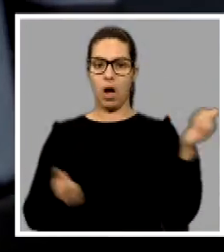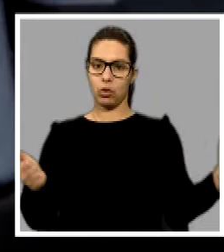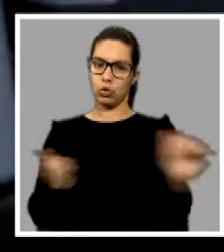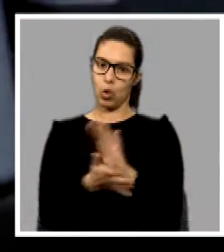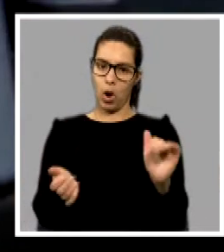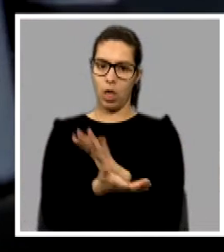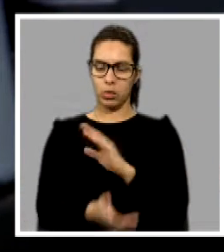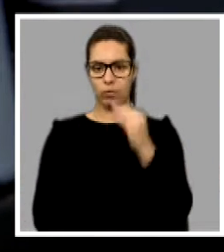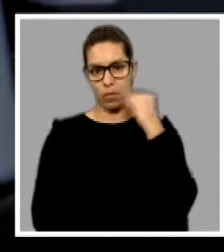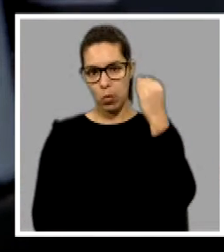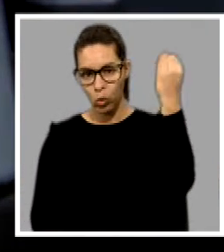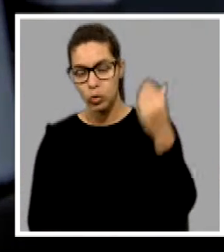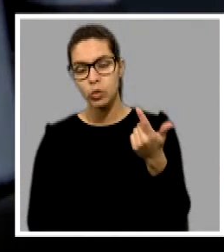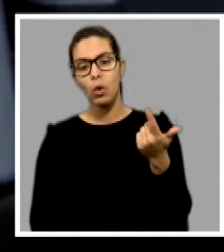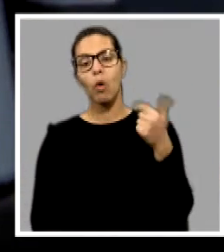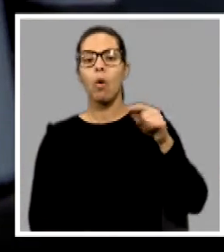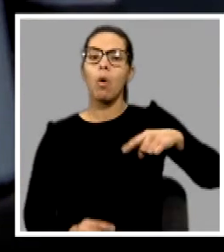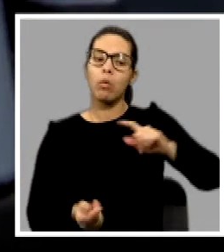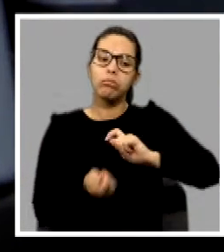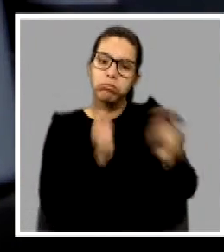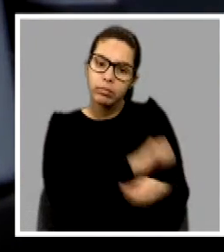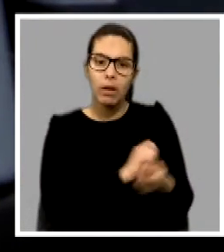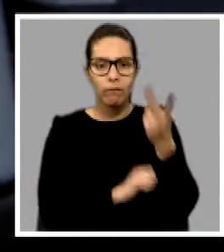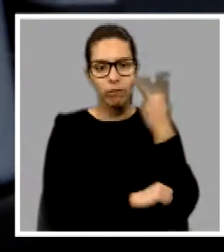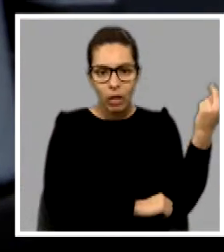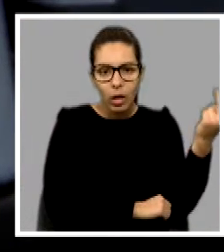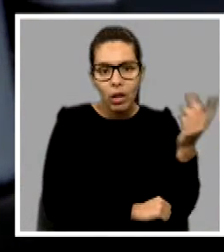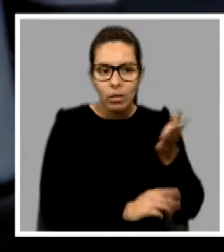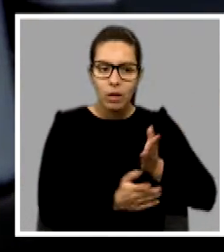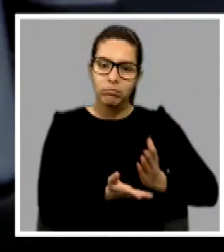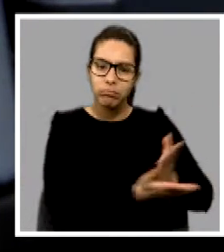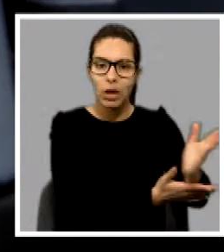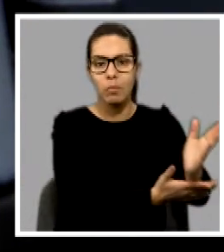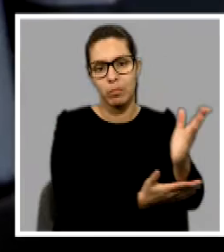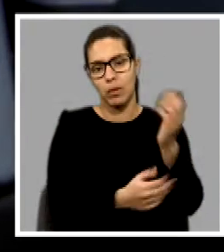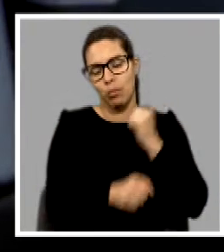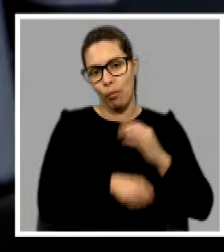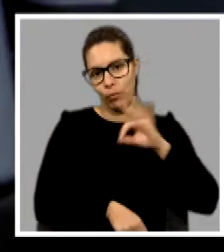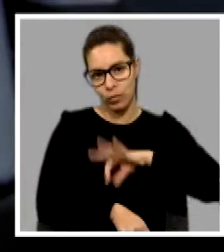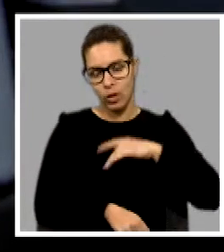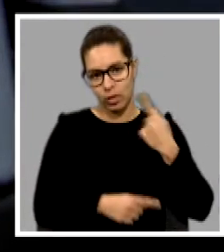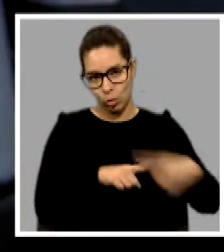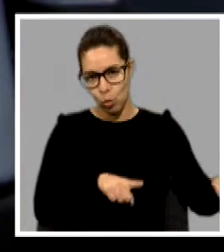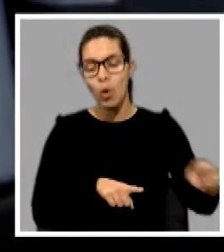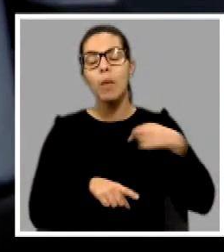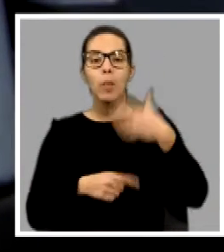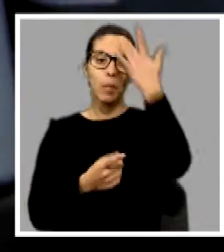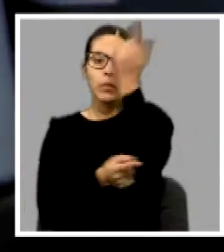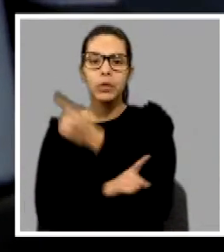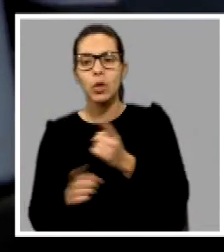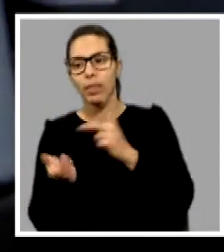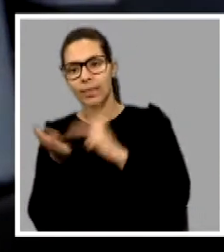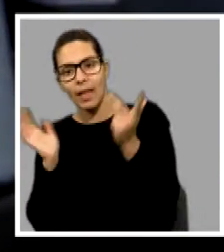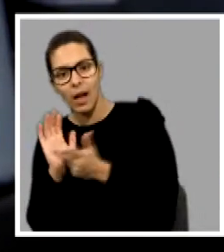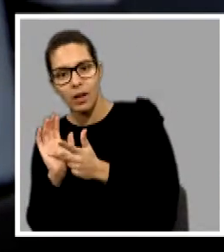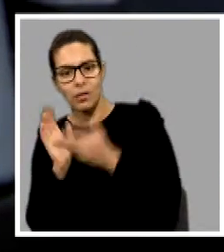jornalistas. Que são grandes jornalistas, ou que estão noutras vidas, mas que, enfim, que foi muito interessante porque eles preparavam muito bem a entrevista.